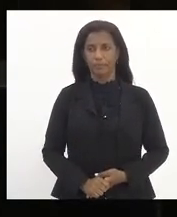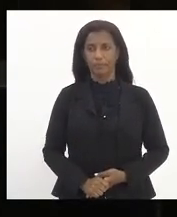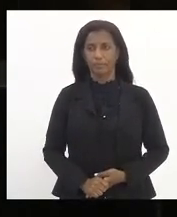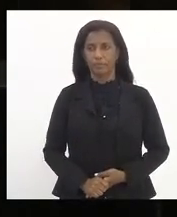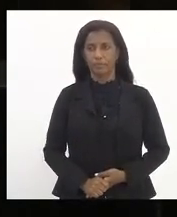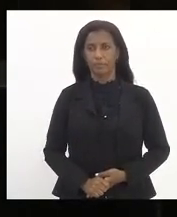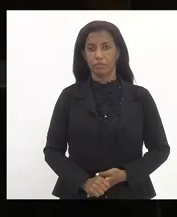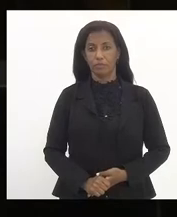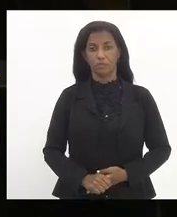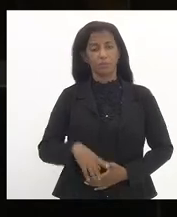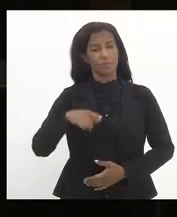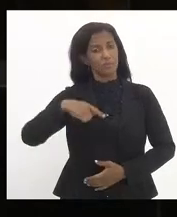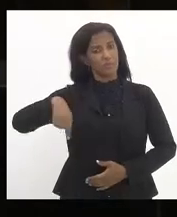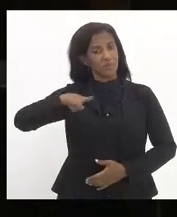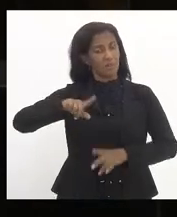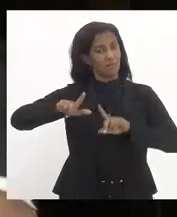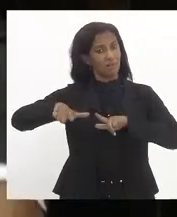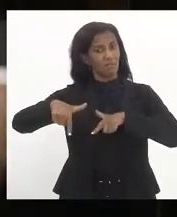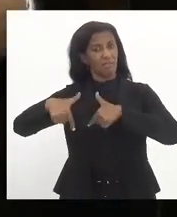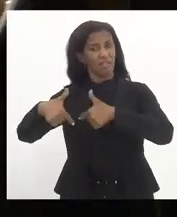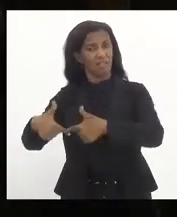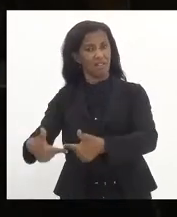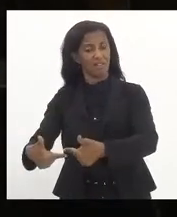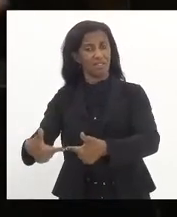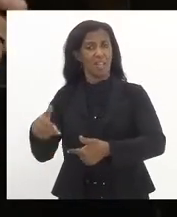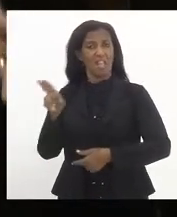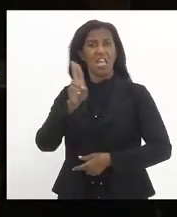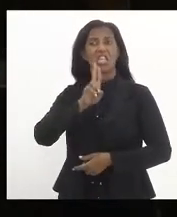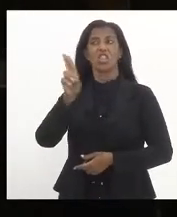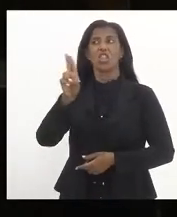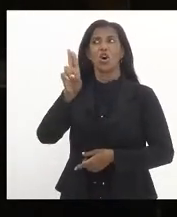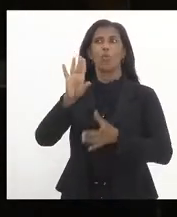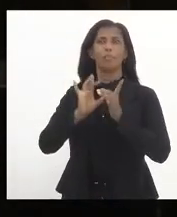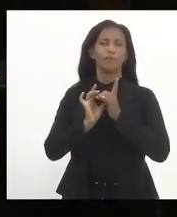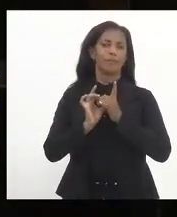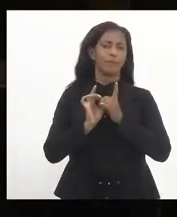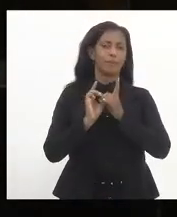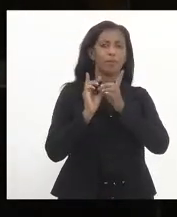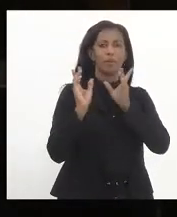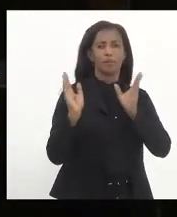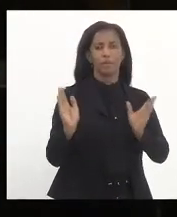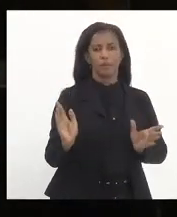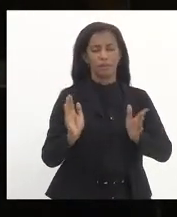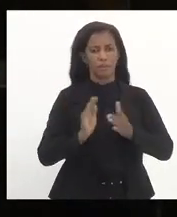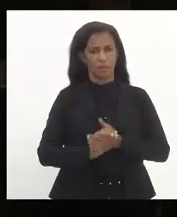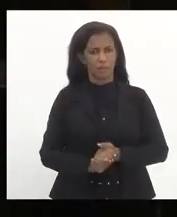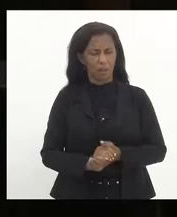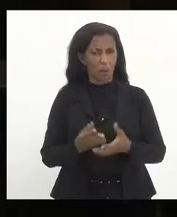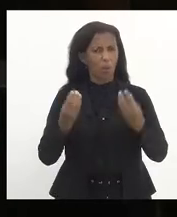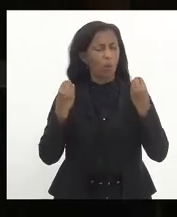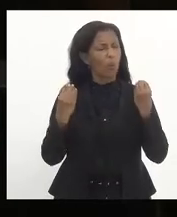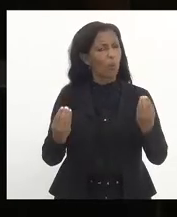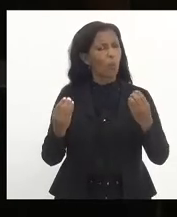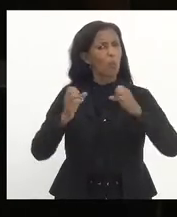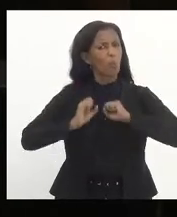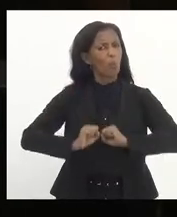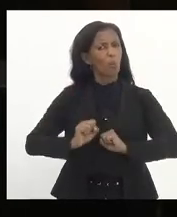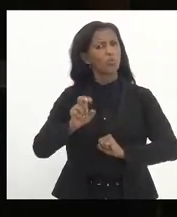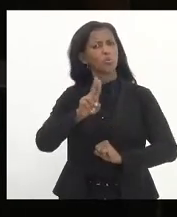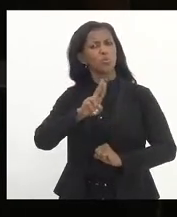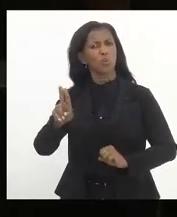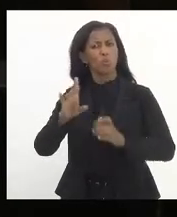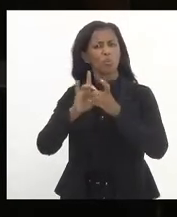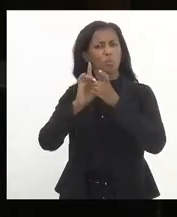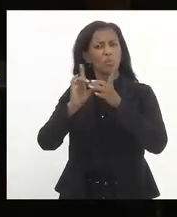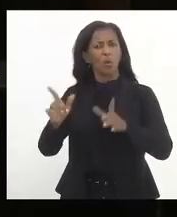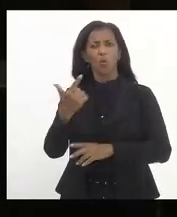E essas atitudes, eles dizem ser em nome da democracia. Mas como pode ser em nome da democracia se não